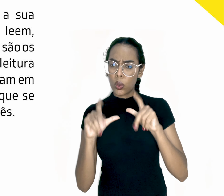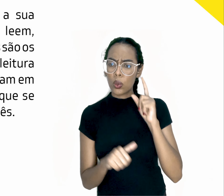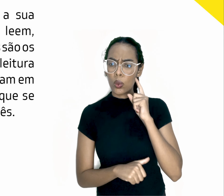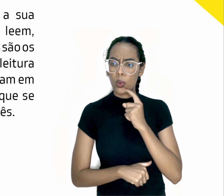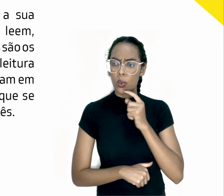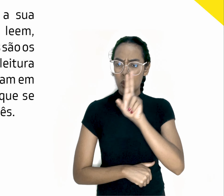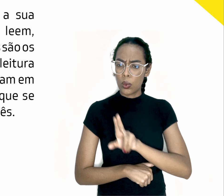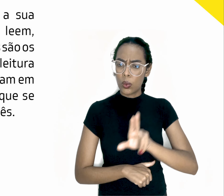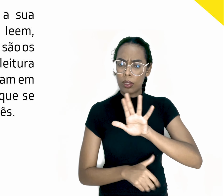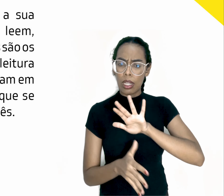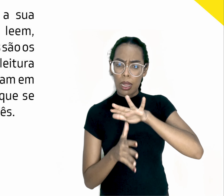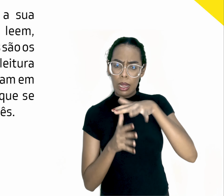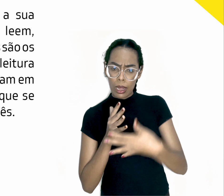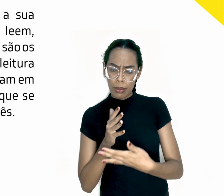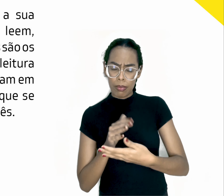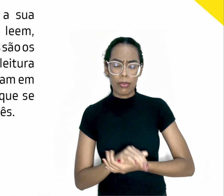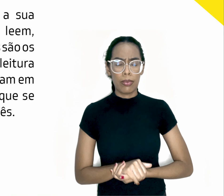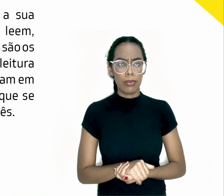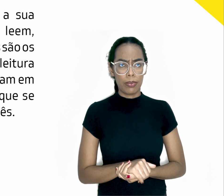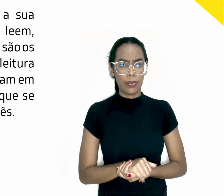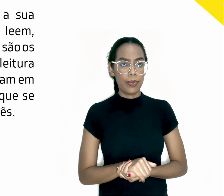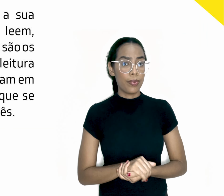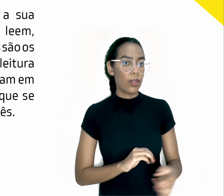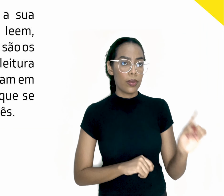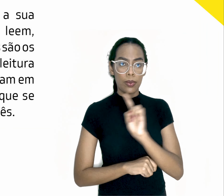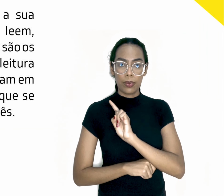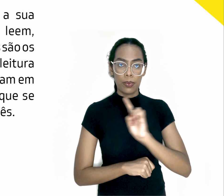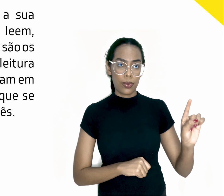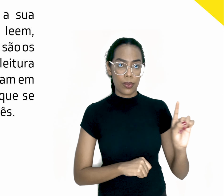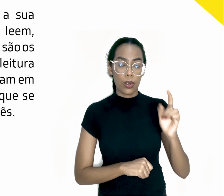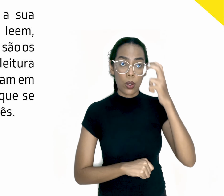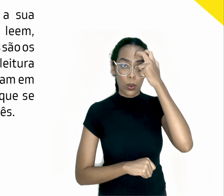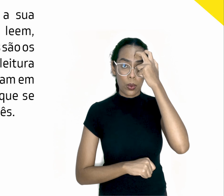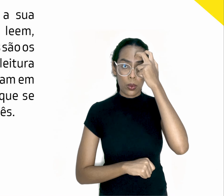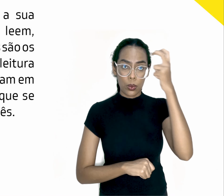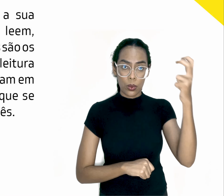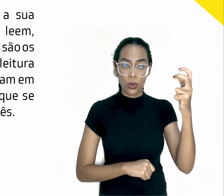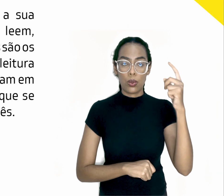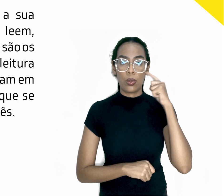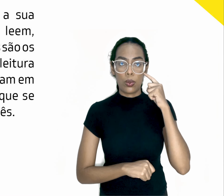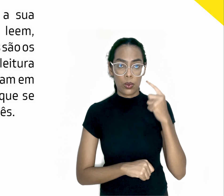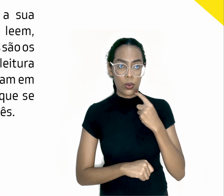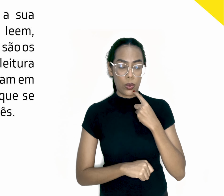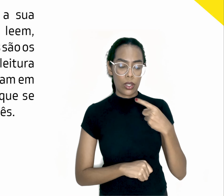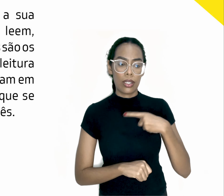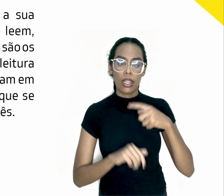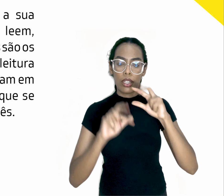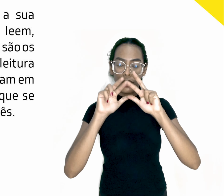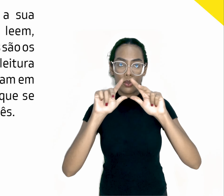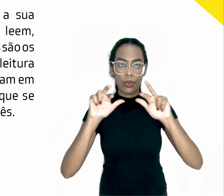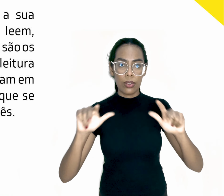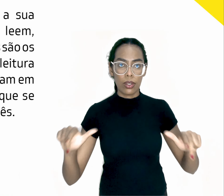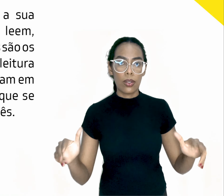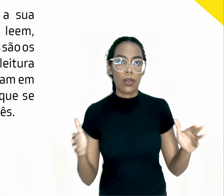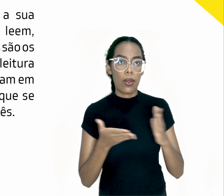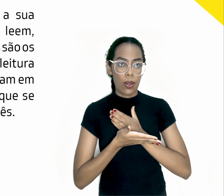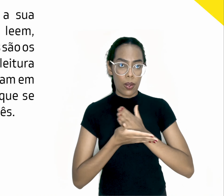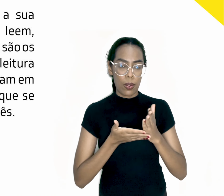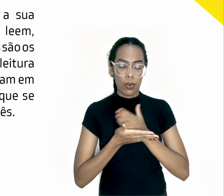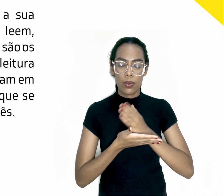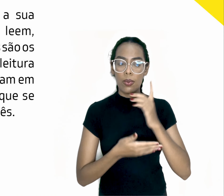surdo se comunica em libras? Língua brasileira de sinais? Não A cultura surda também tem a sua diversidade